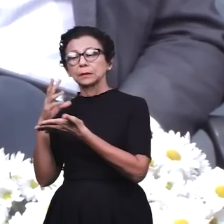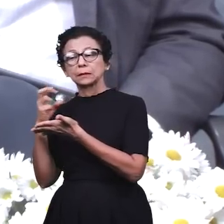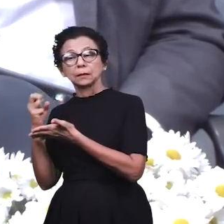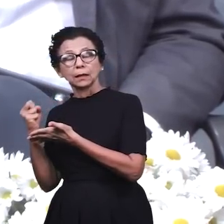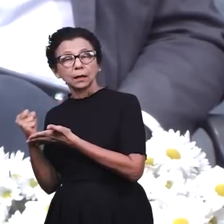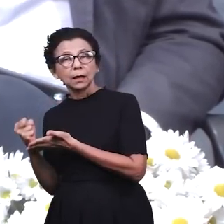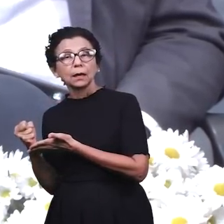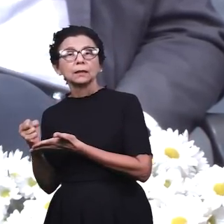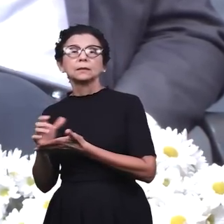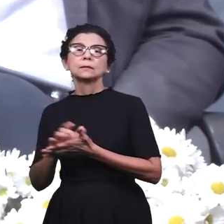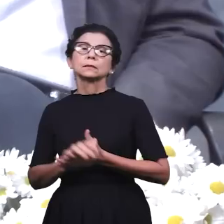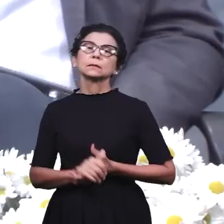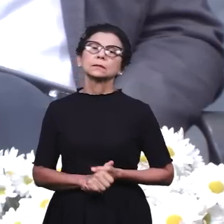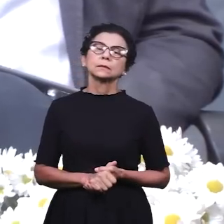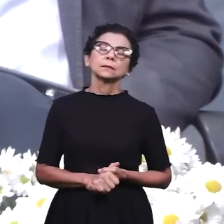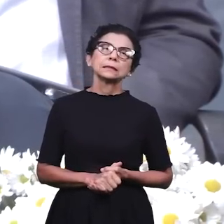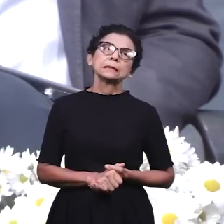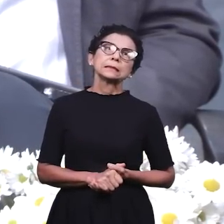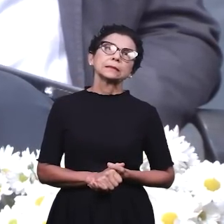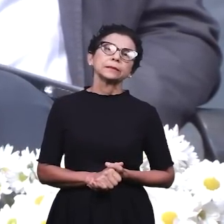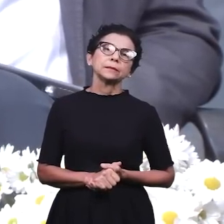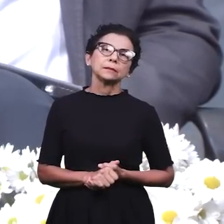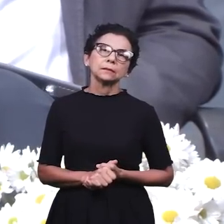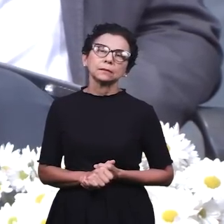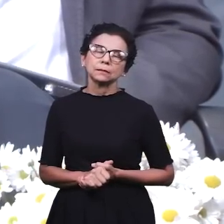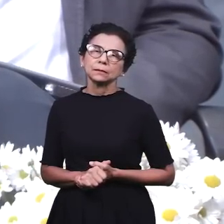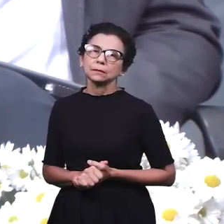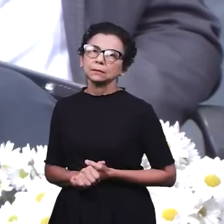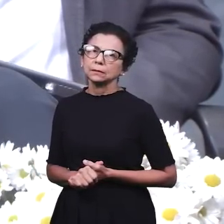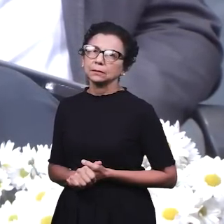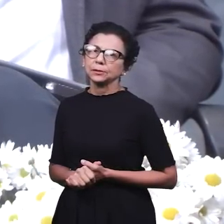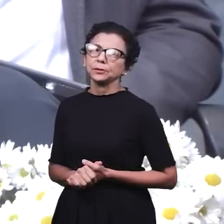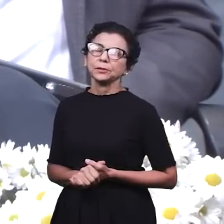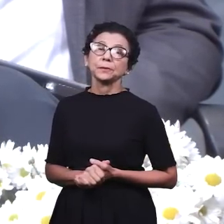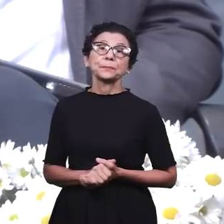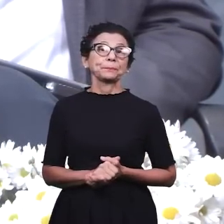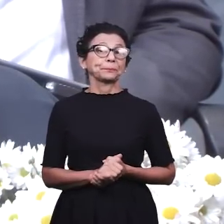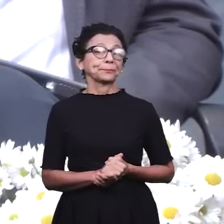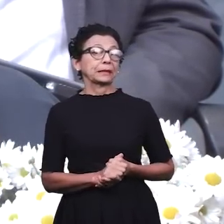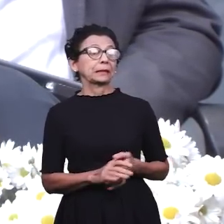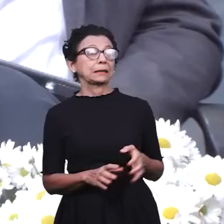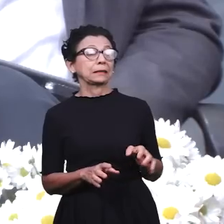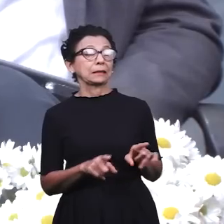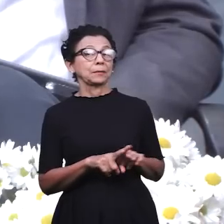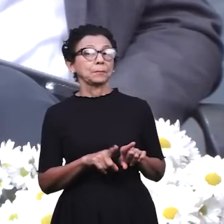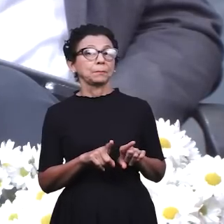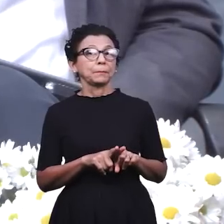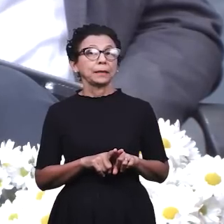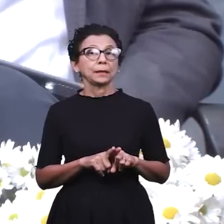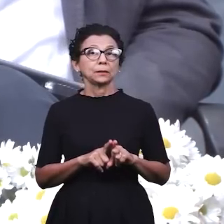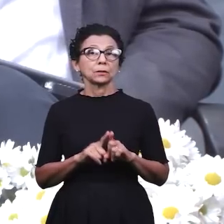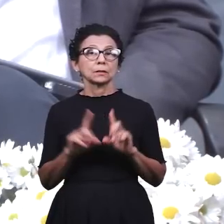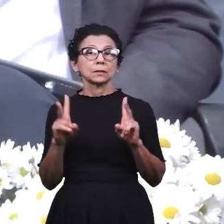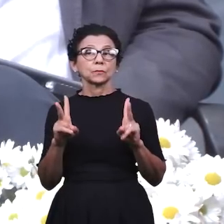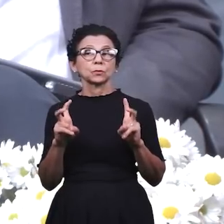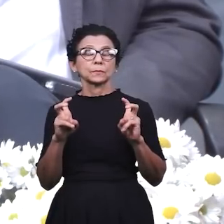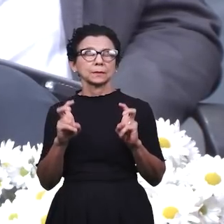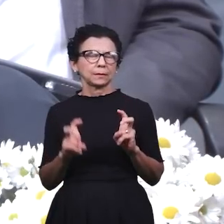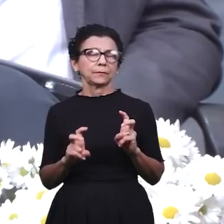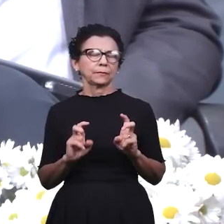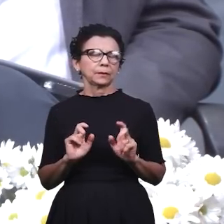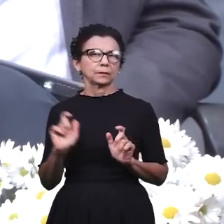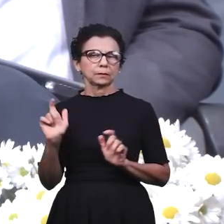maneira maravilhosa, né, como nós temos visto, inclusive, a identificação de